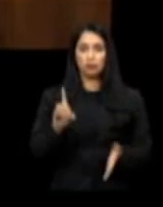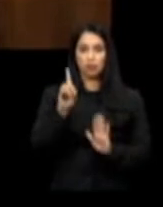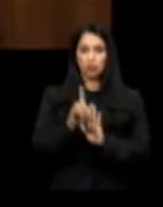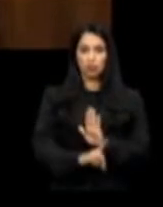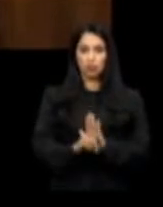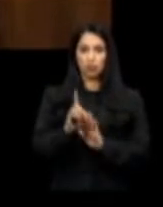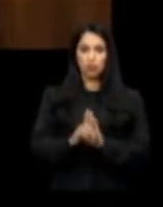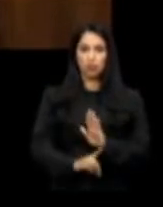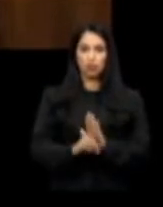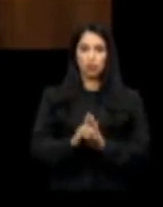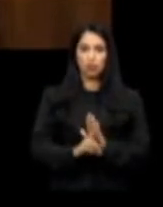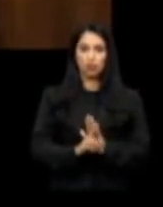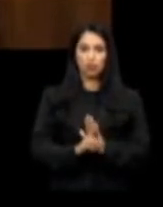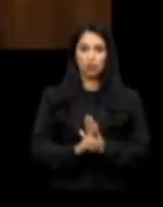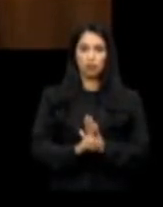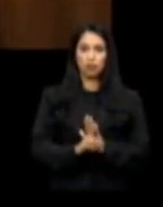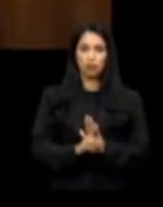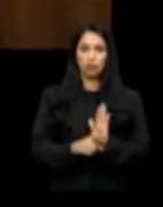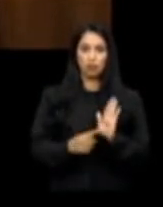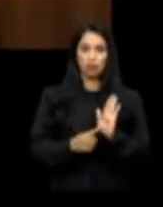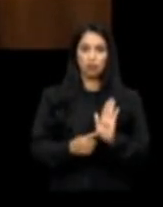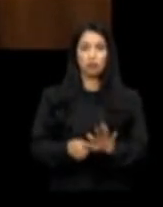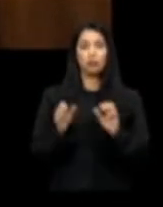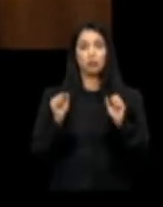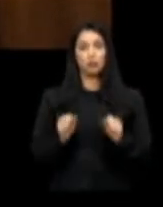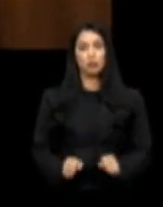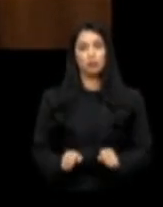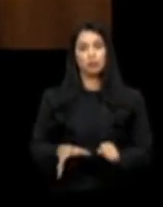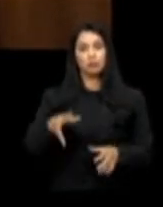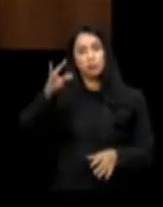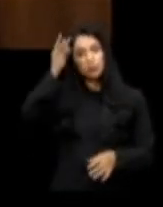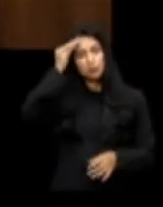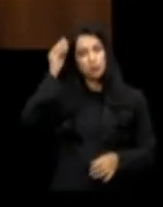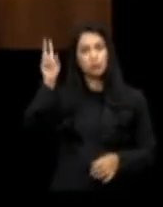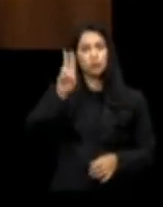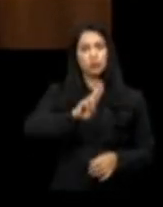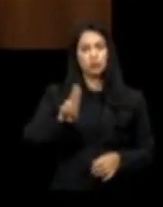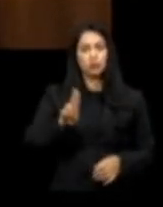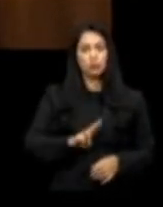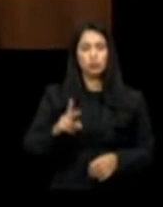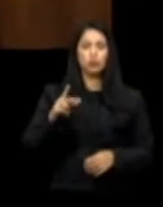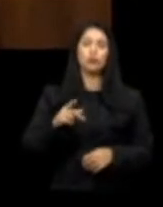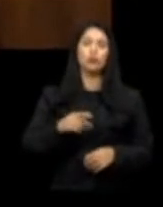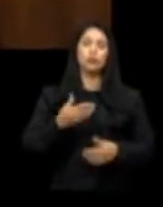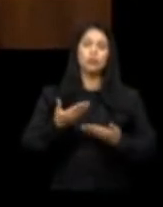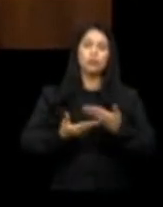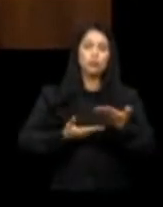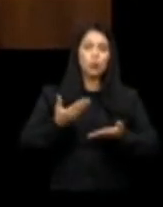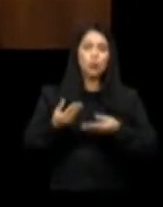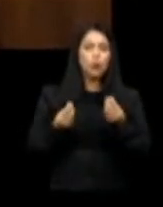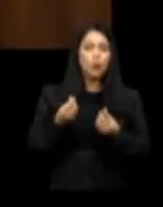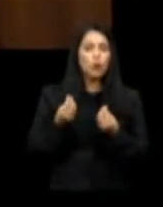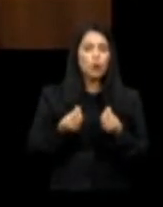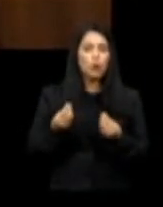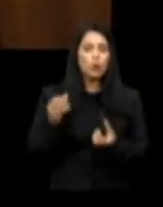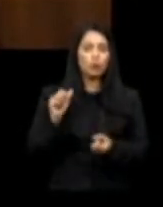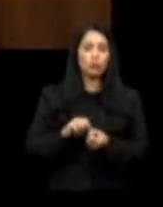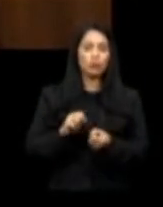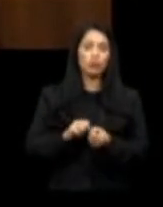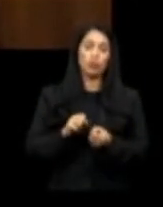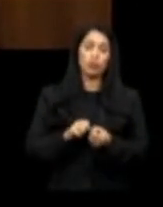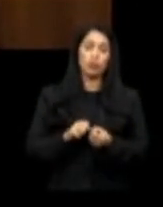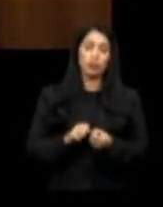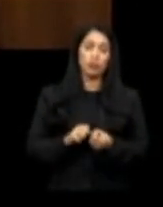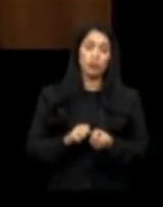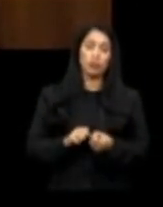admite flexibilizações traduzidas na possibilidade concreta de uso e tratamento desses dados para a realização de